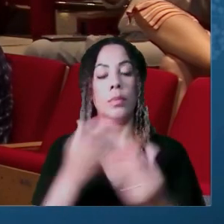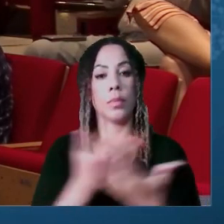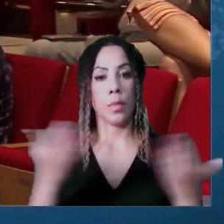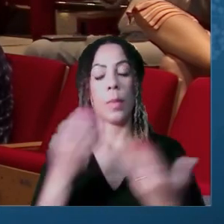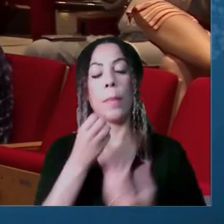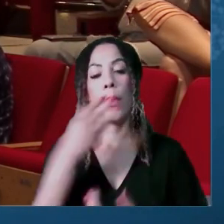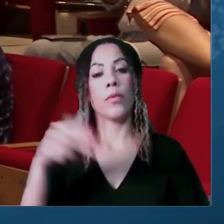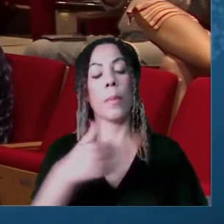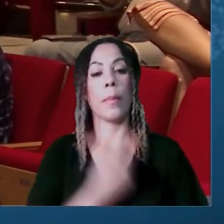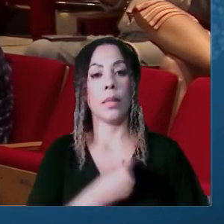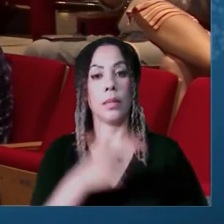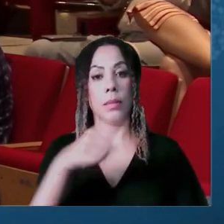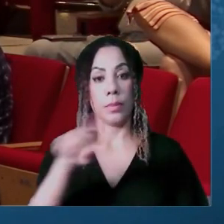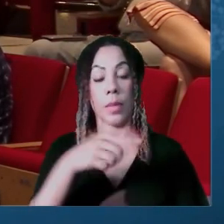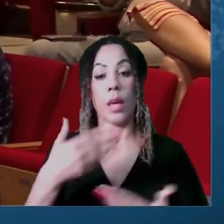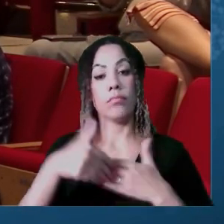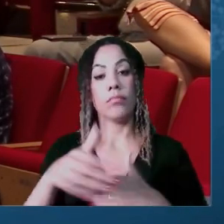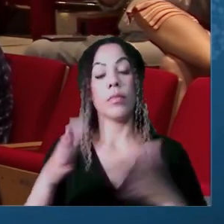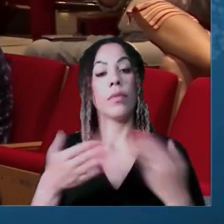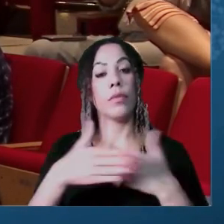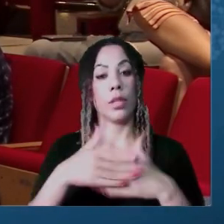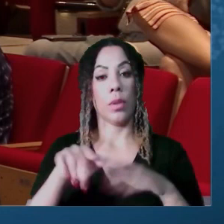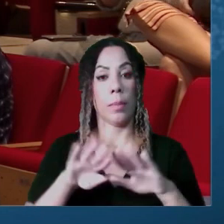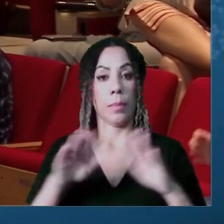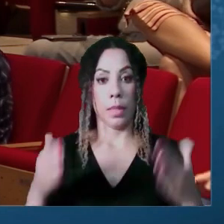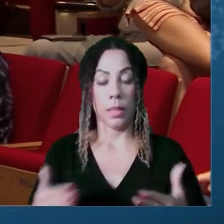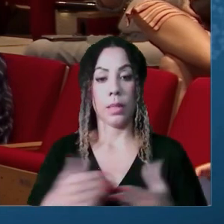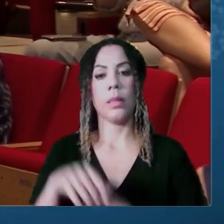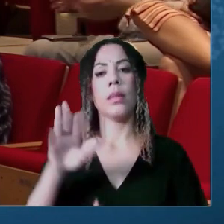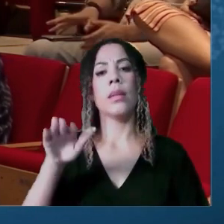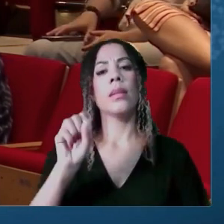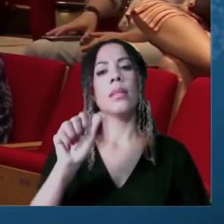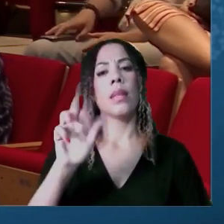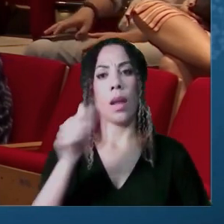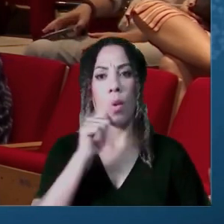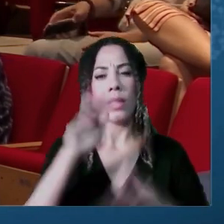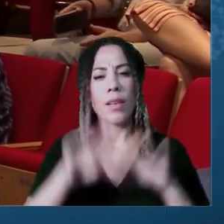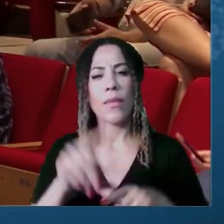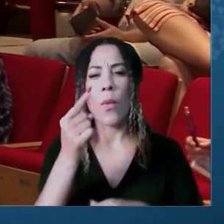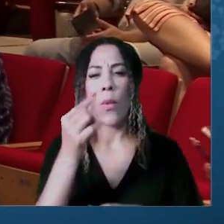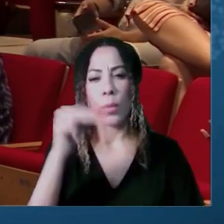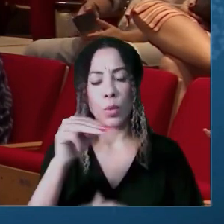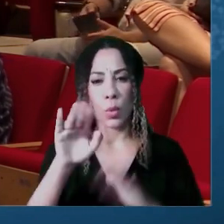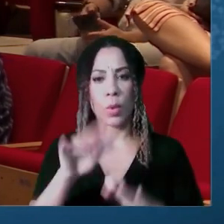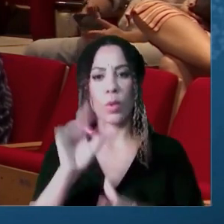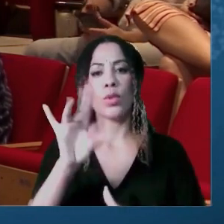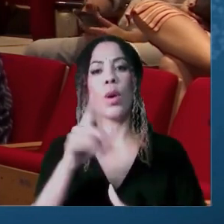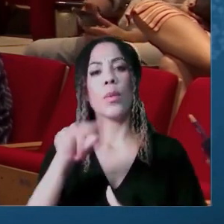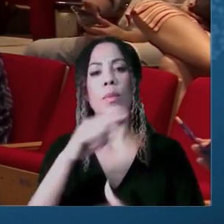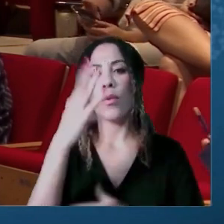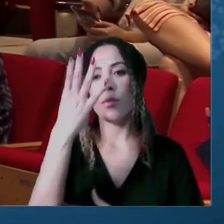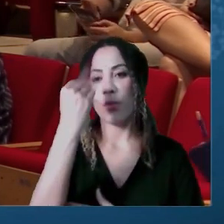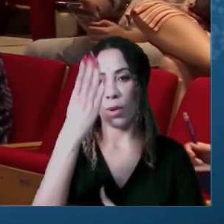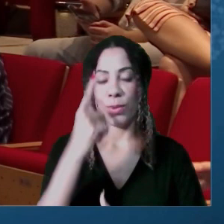Sarah, can you stay for just 1 minute? Just 1 minute for a picture. Let's take. Só para uma foto, vamos